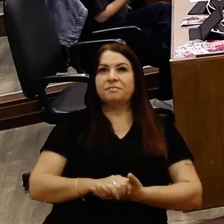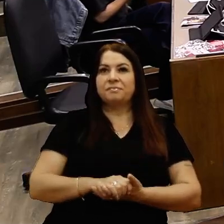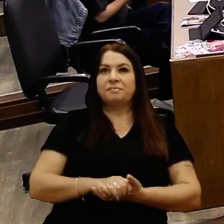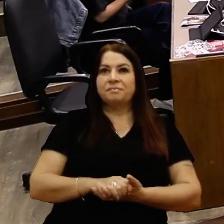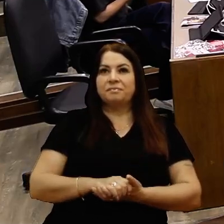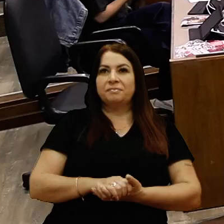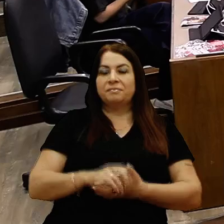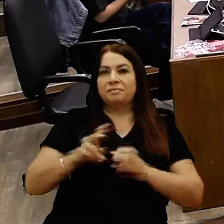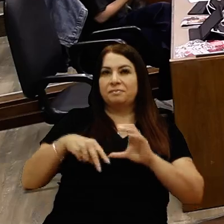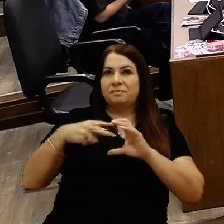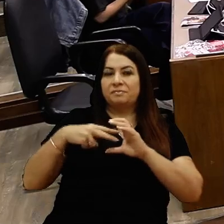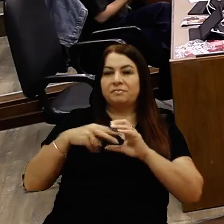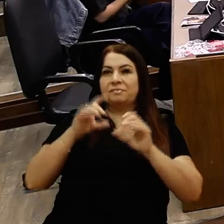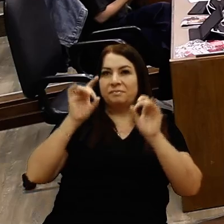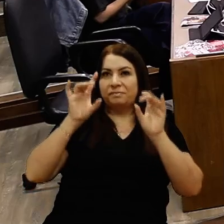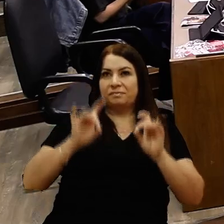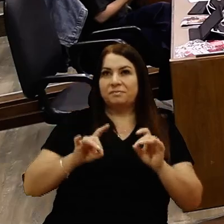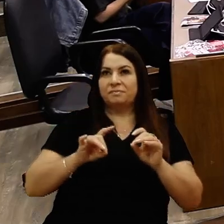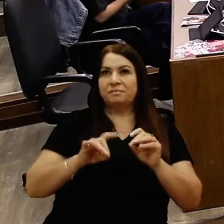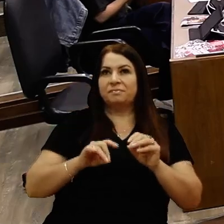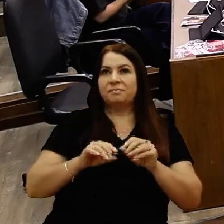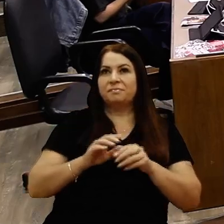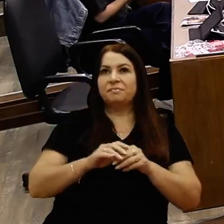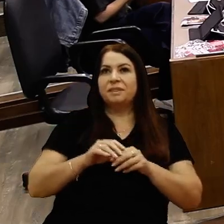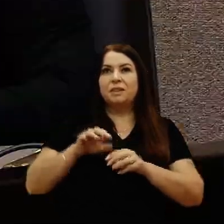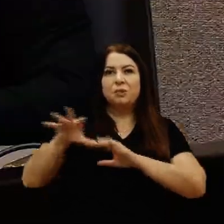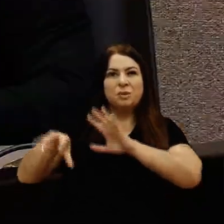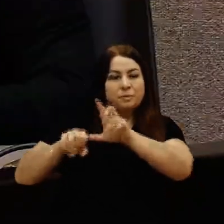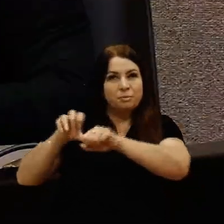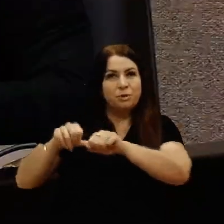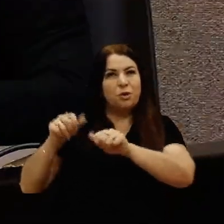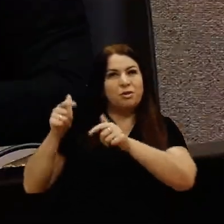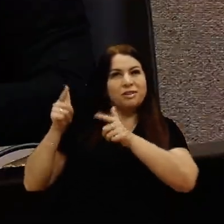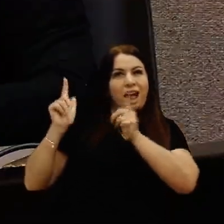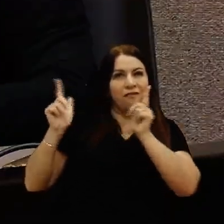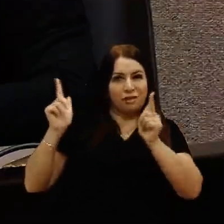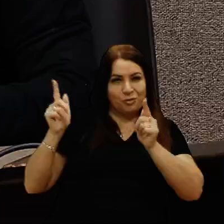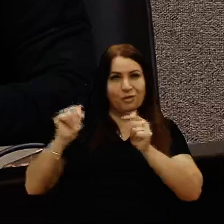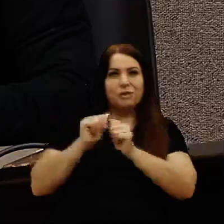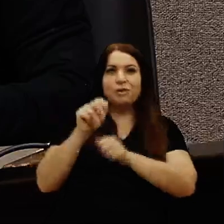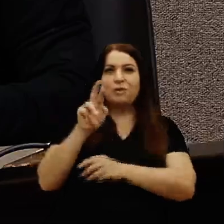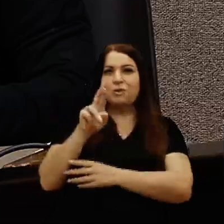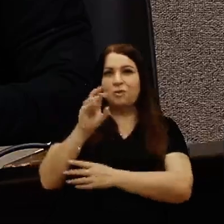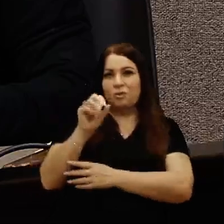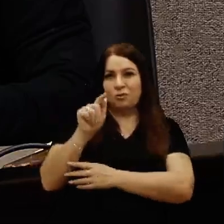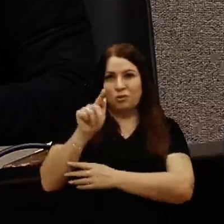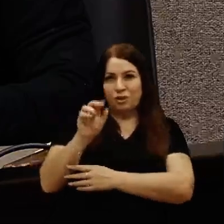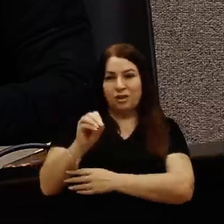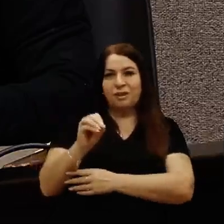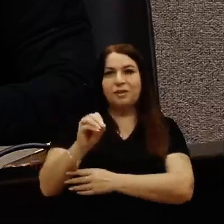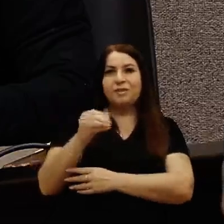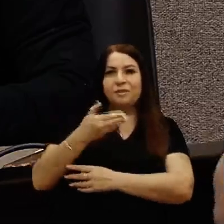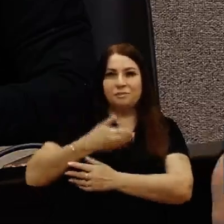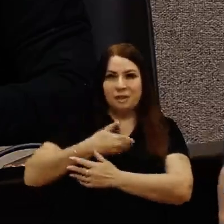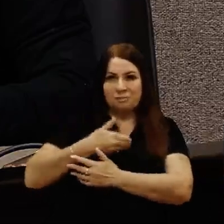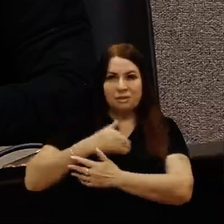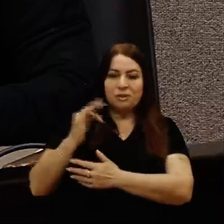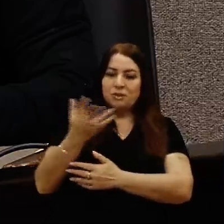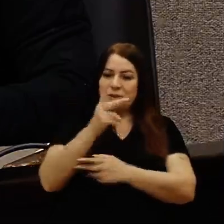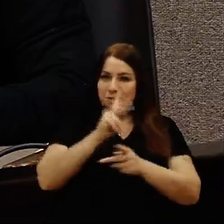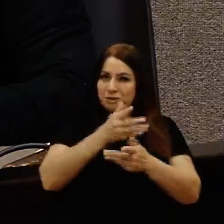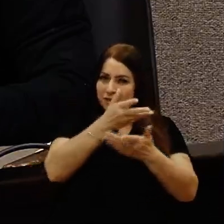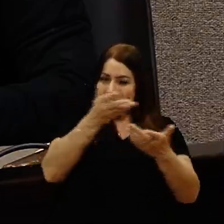na Câmara, em especial ao pessoal dos Desbravadores Aventureiros, em nome do Rogério, nosso amigo, todo o